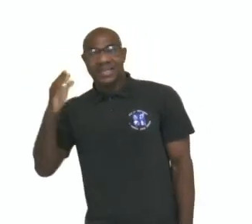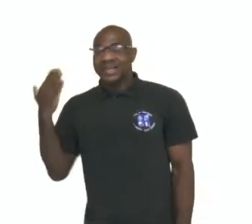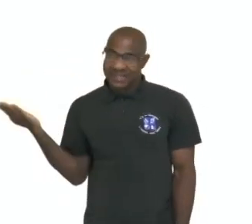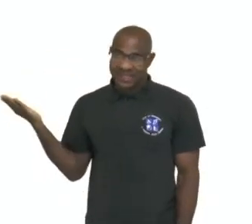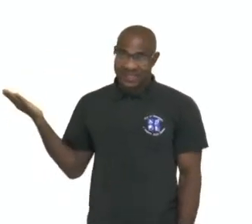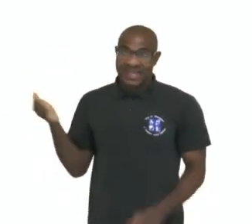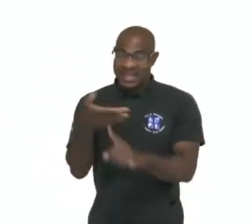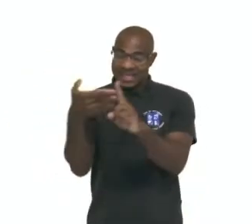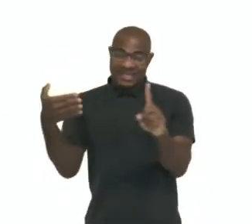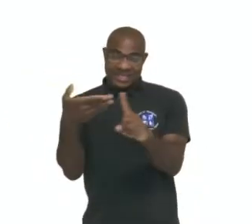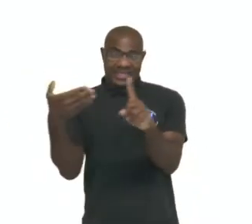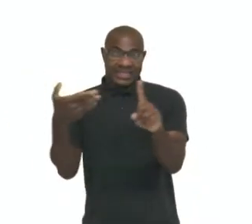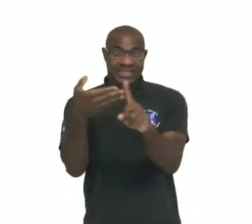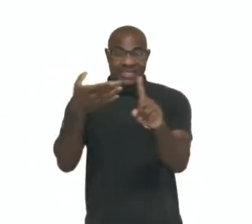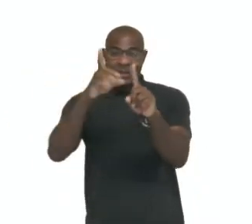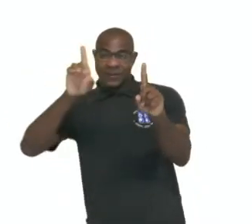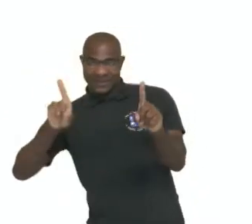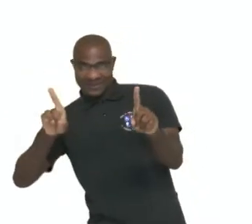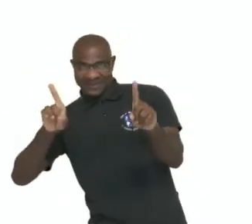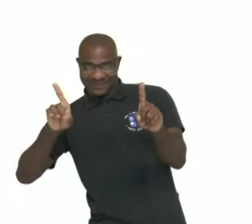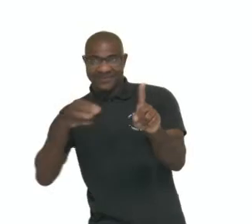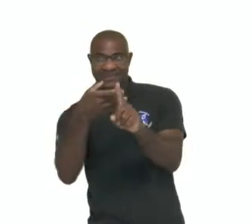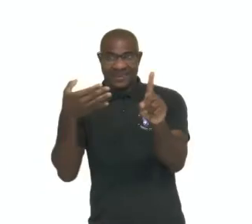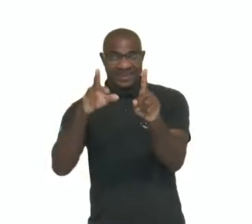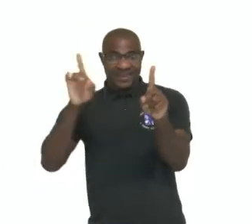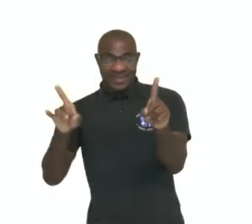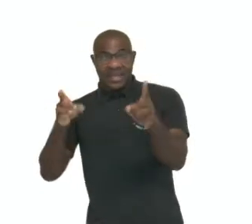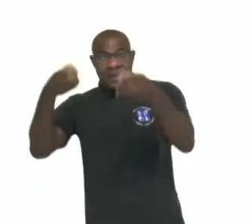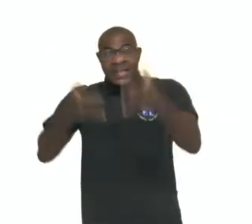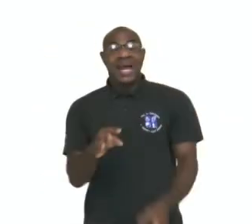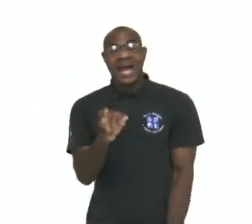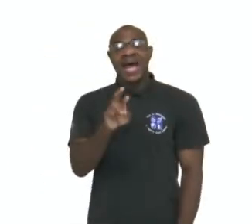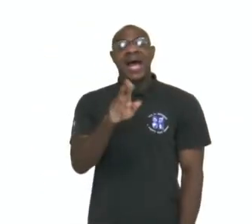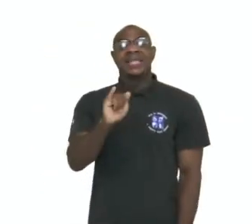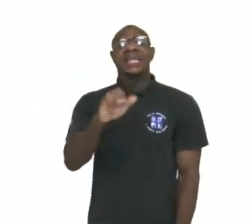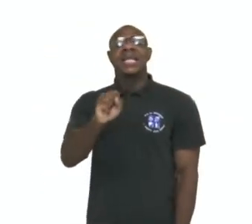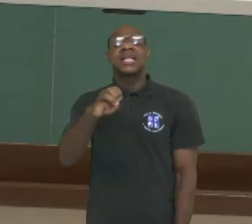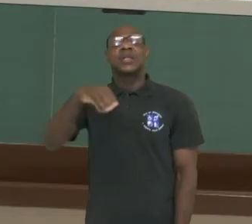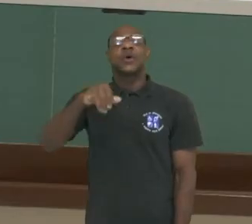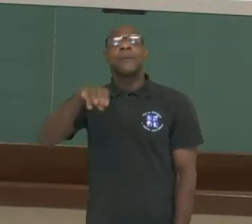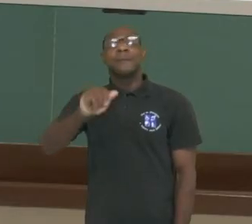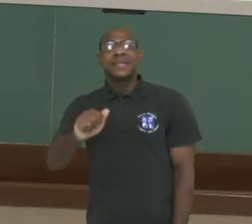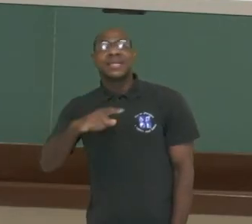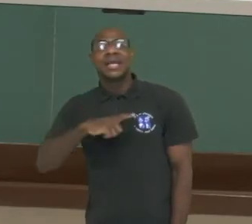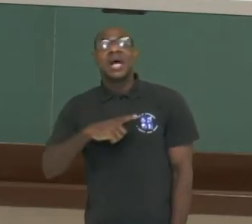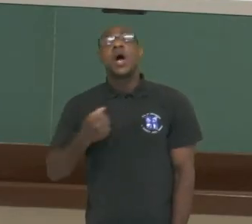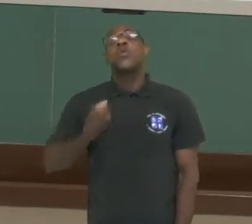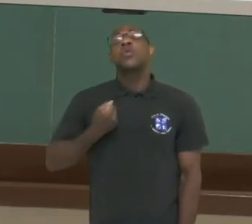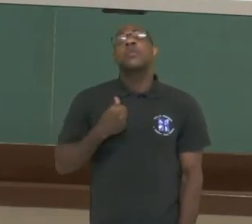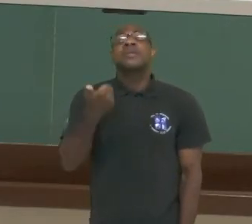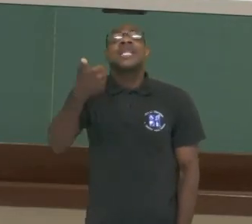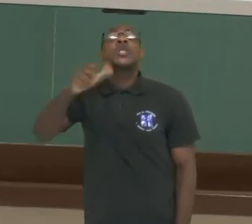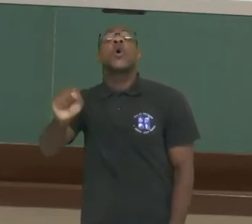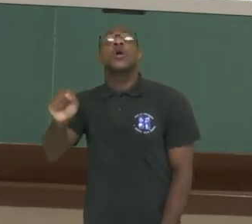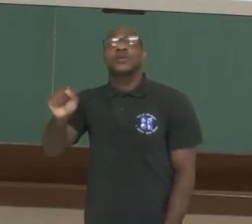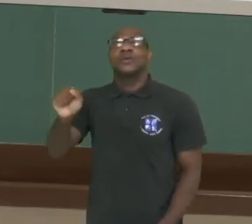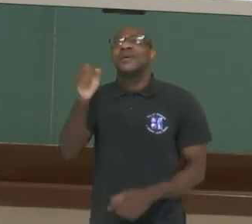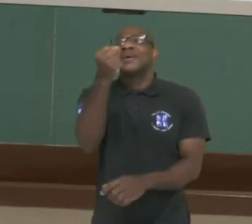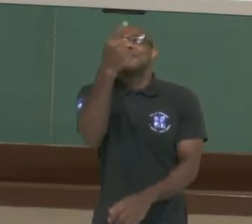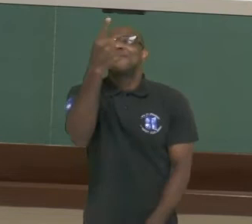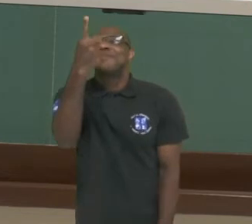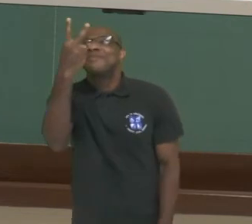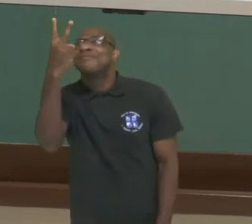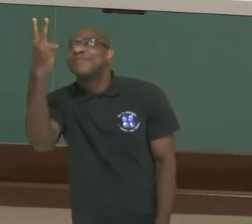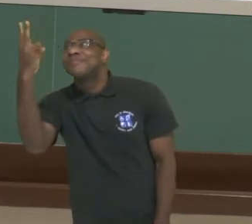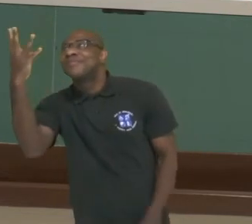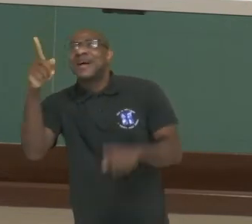o que descreveu ela, fala sobre a trissomia do número 18. Então,